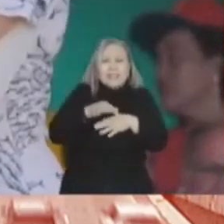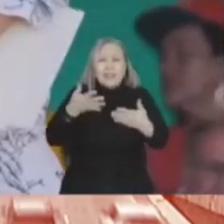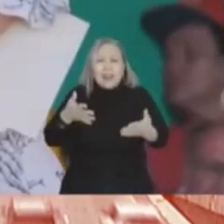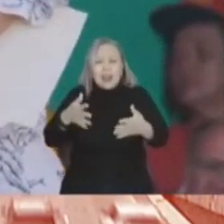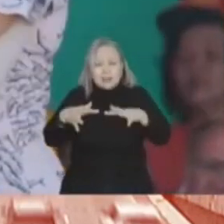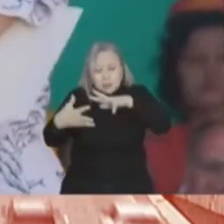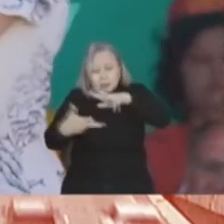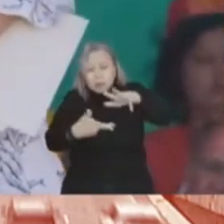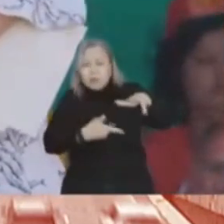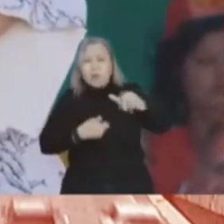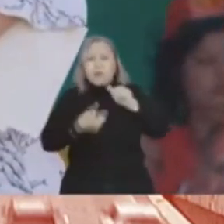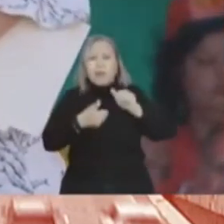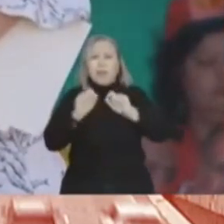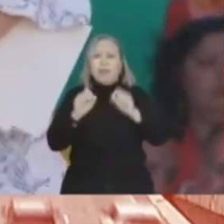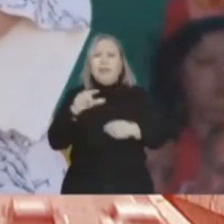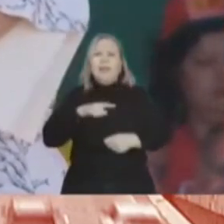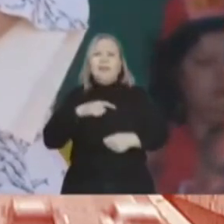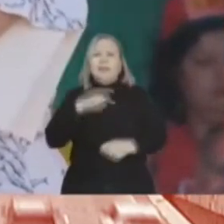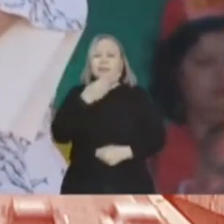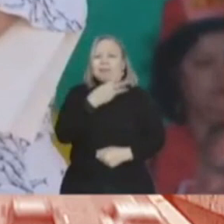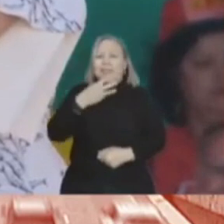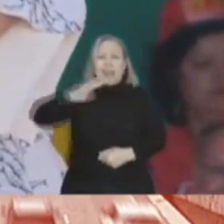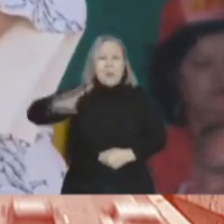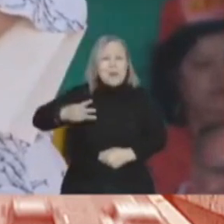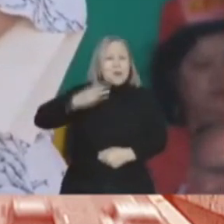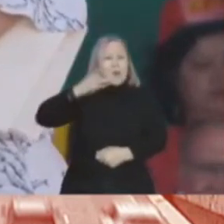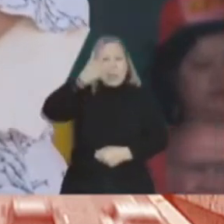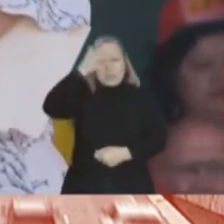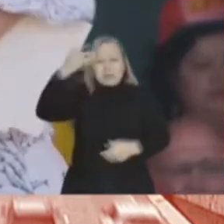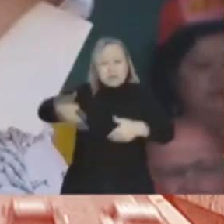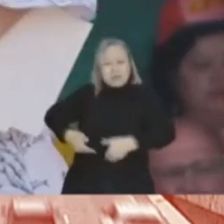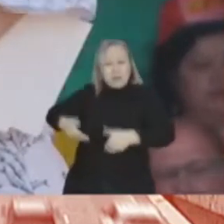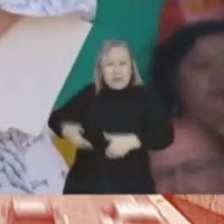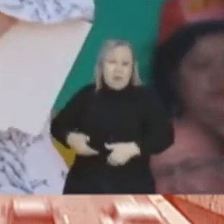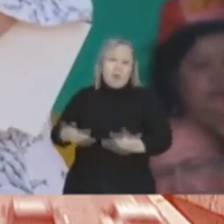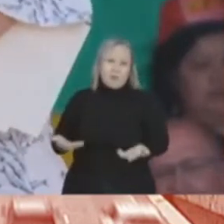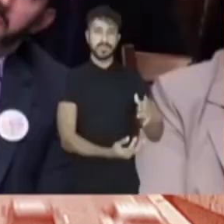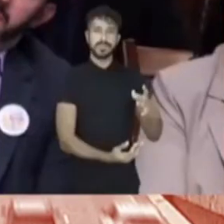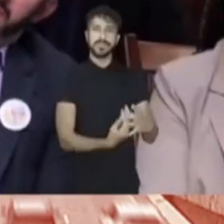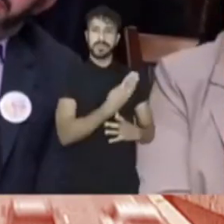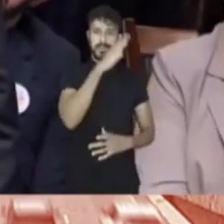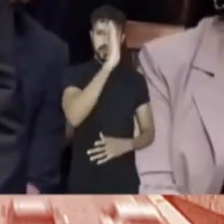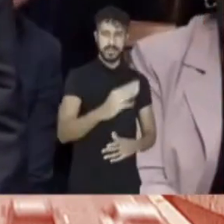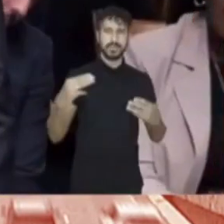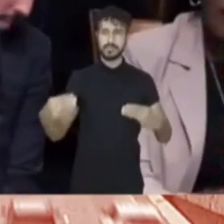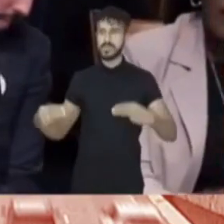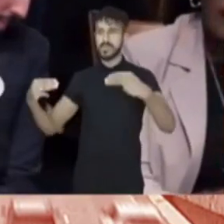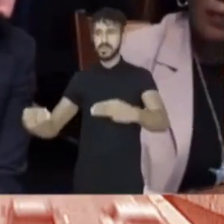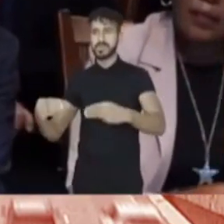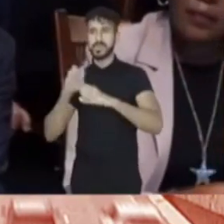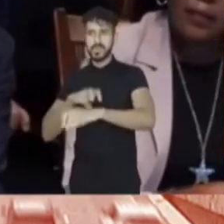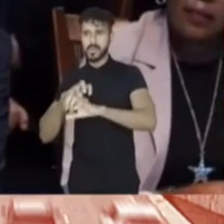do Lula. Então, o Lula vai e se reúne com as cooperativas. Cooperativas que o Bolsonaro, a política do Bolsonaro, foi de